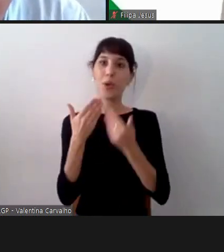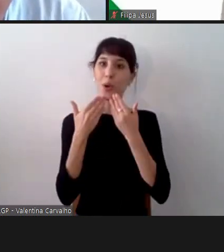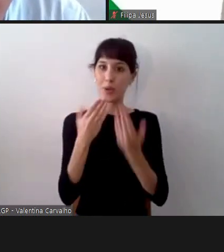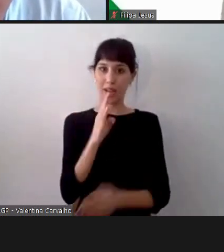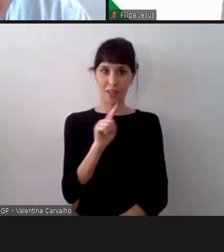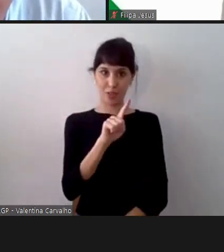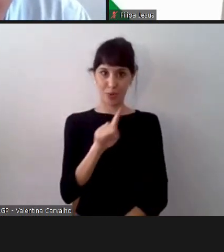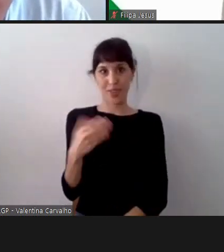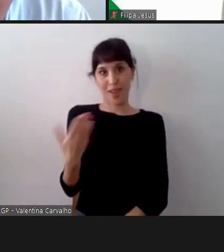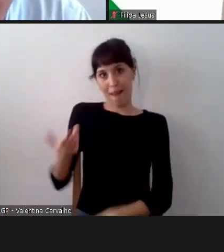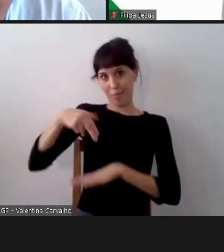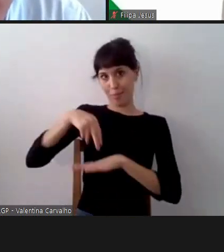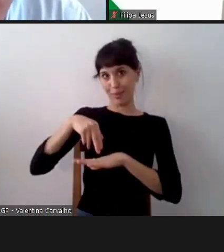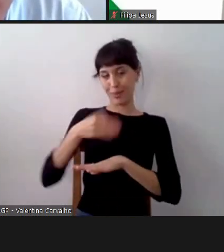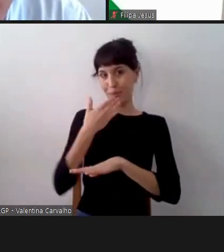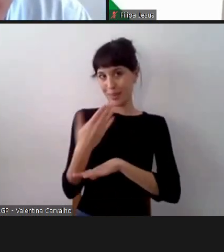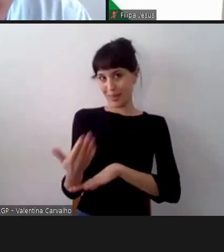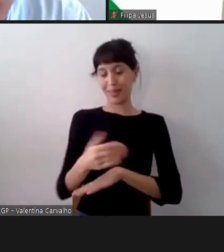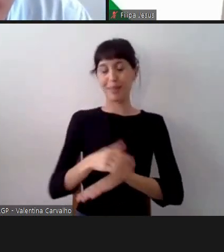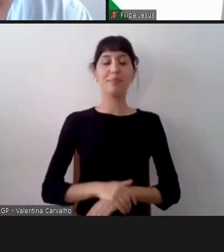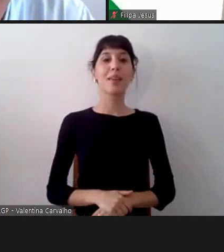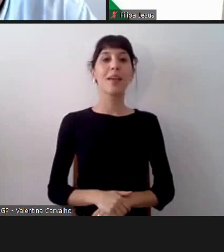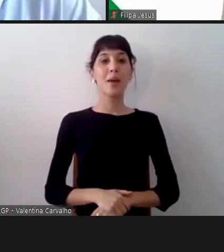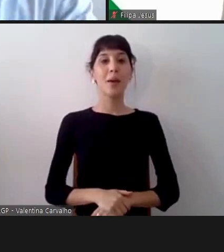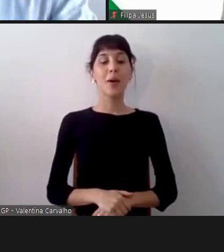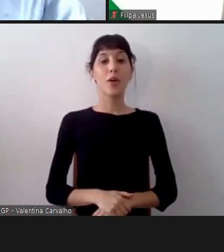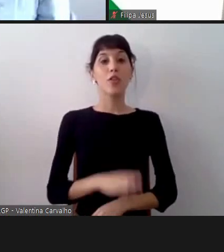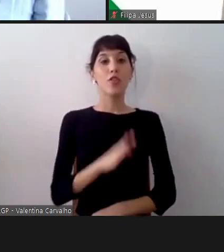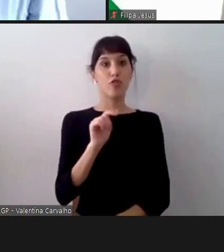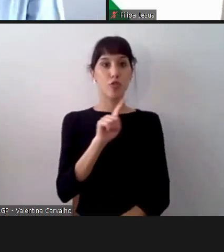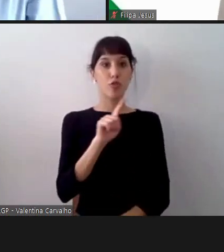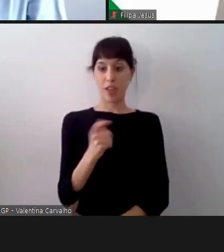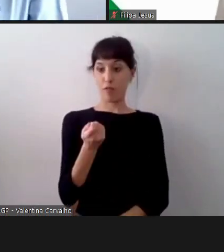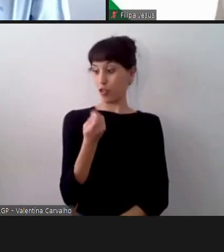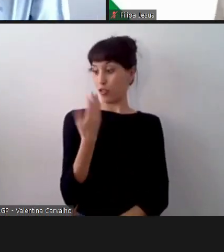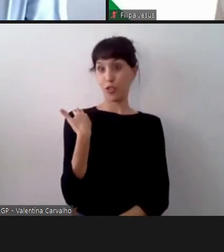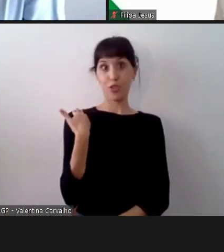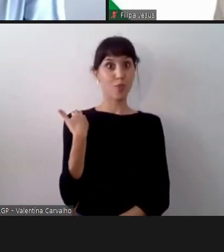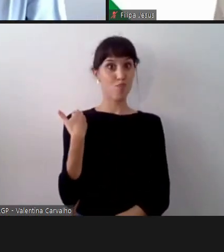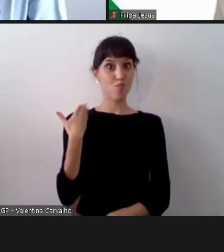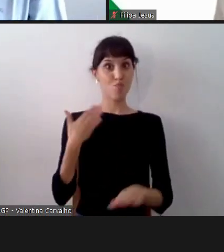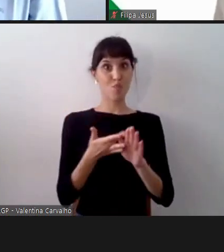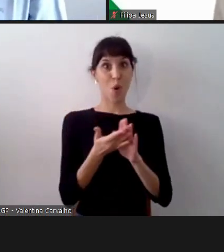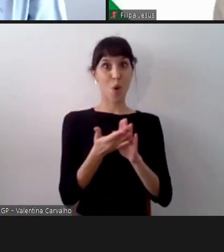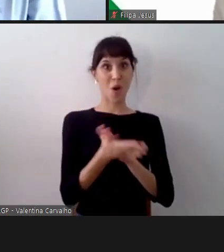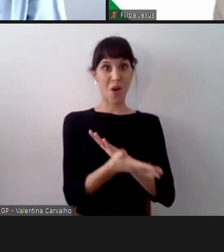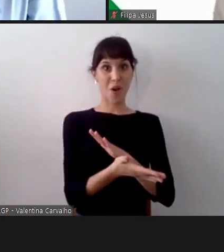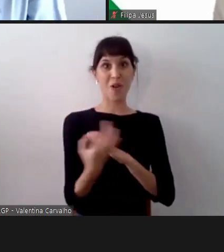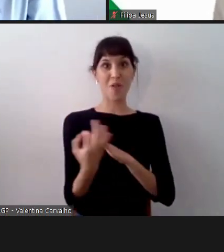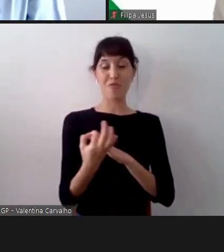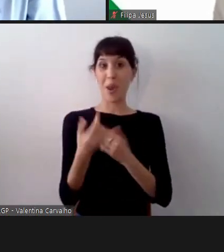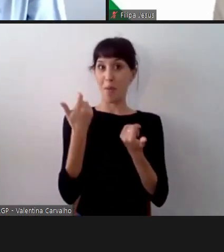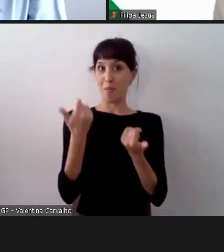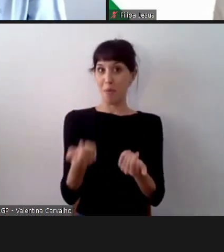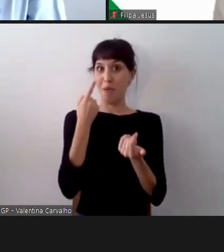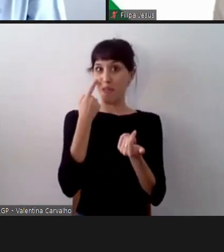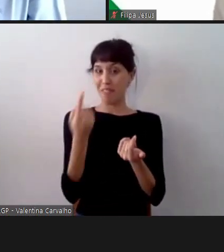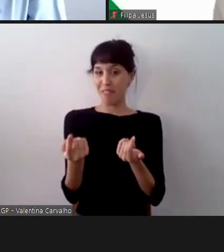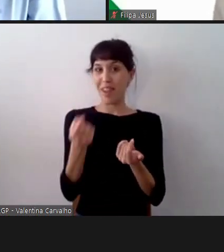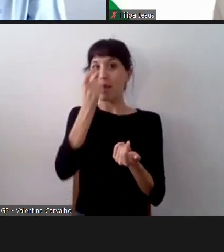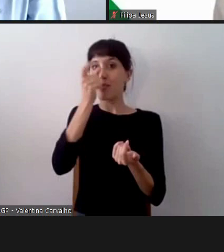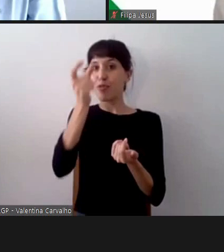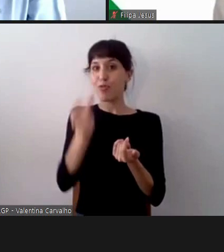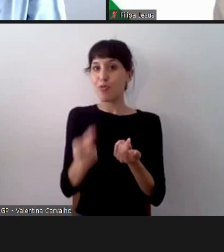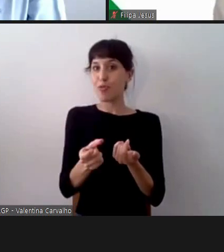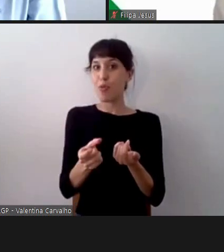estares connosco também. O José é um recém-chegado, portanto é ótimo também ver pessoas que integram